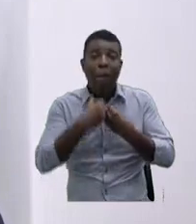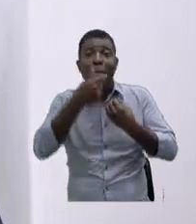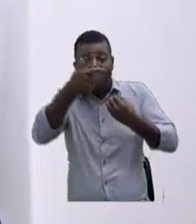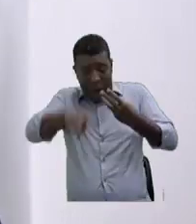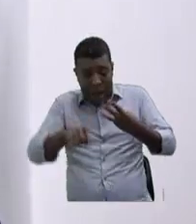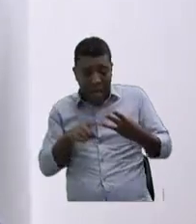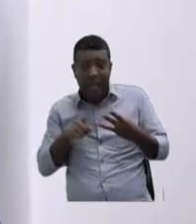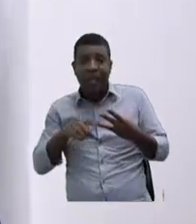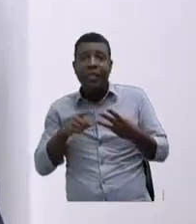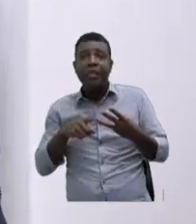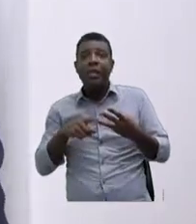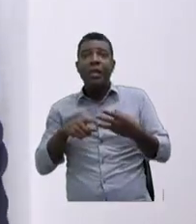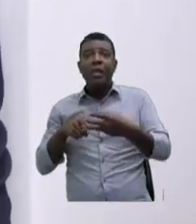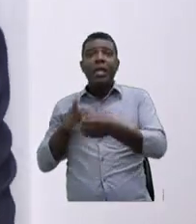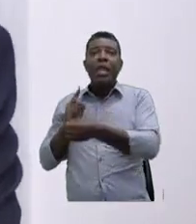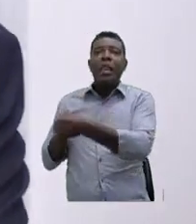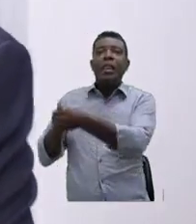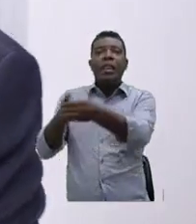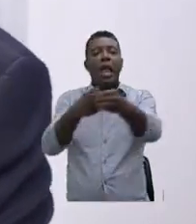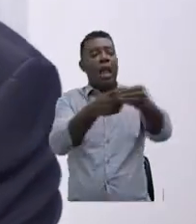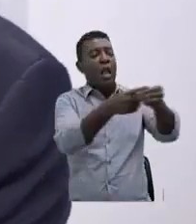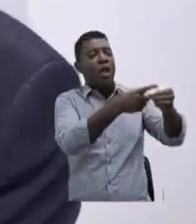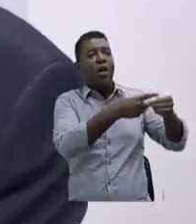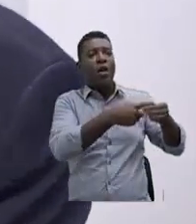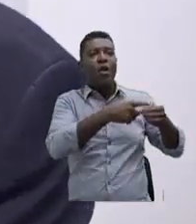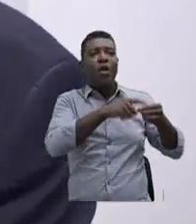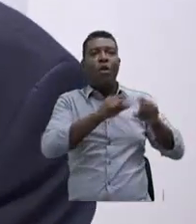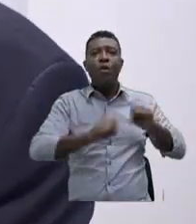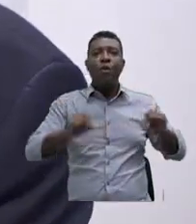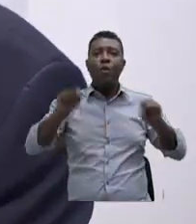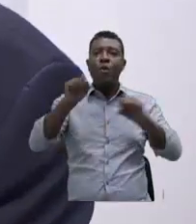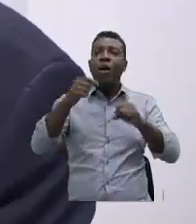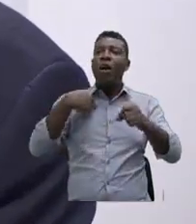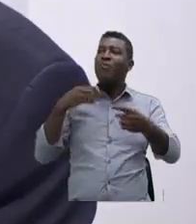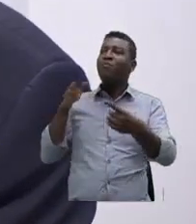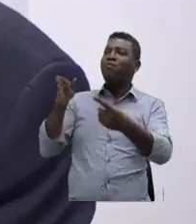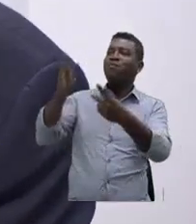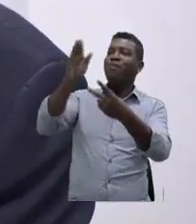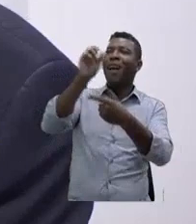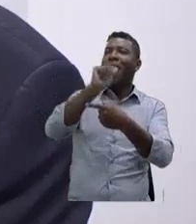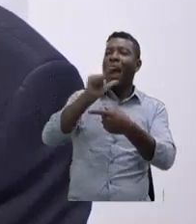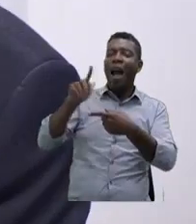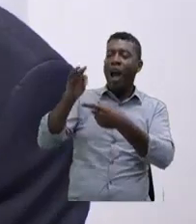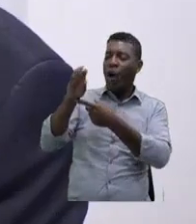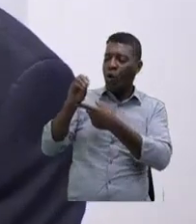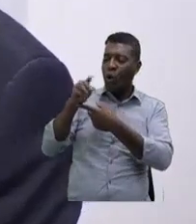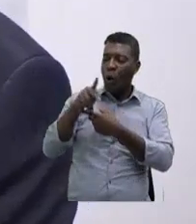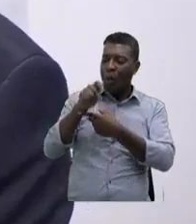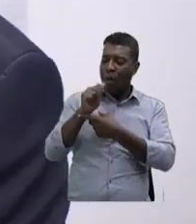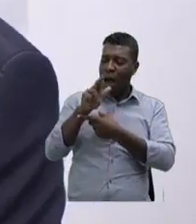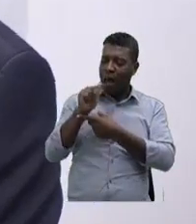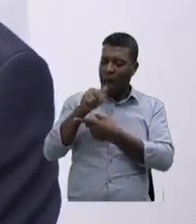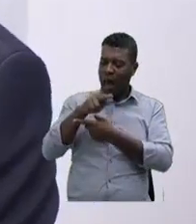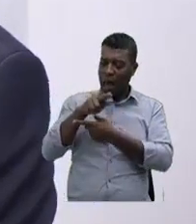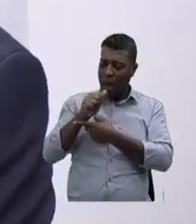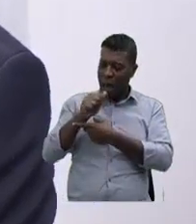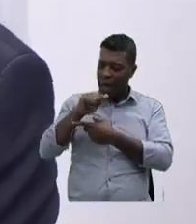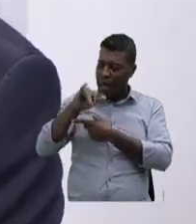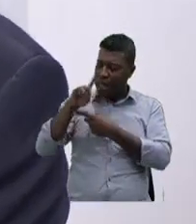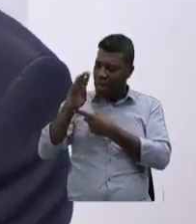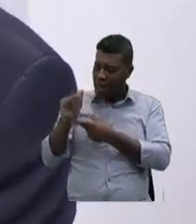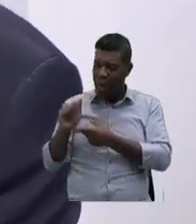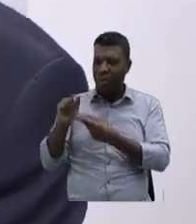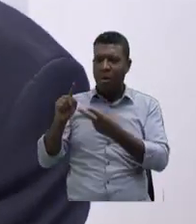percorrendo diversos municípios no Alto Paranaíba, no Triângulo Mineiro, no Noroeste Mineiro, e foi